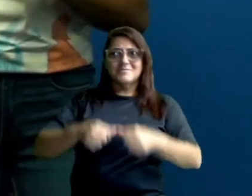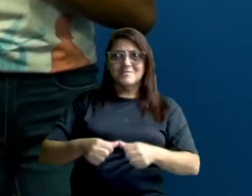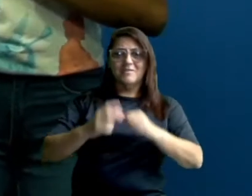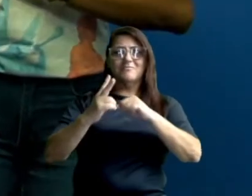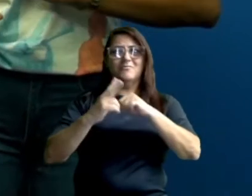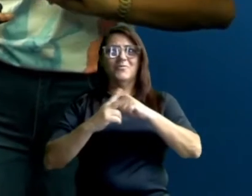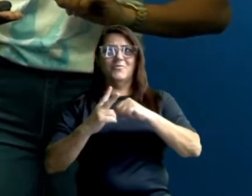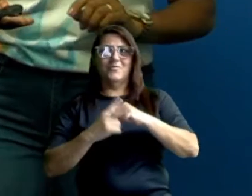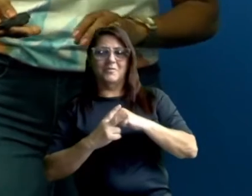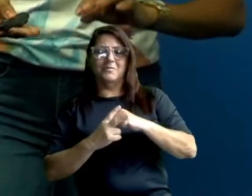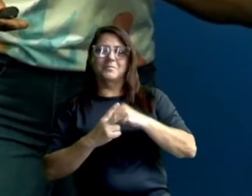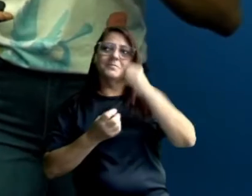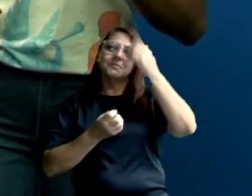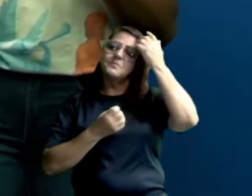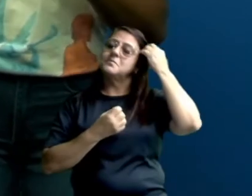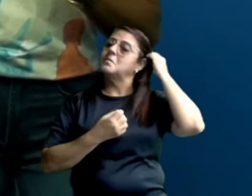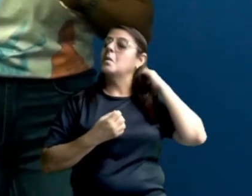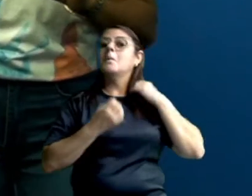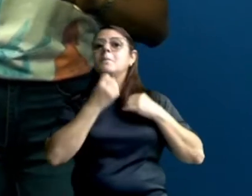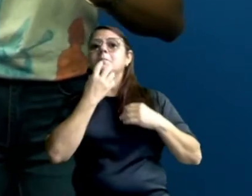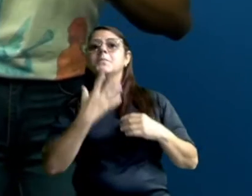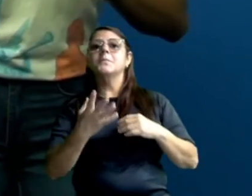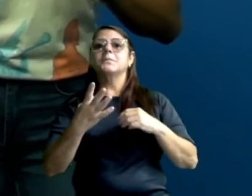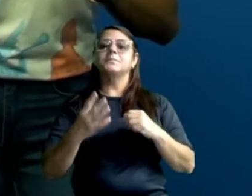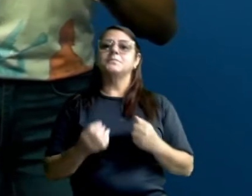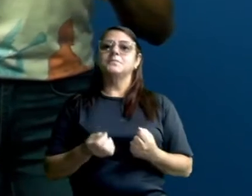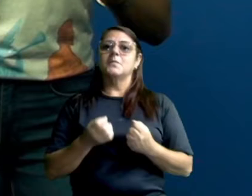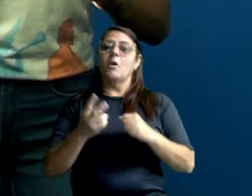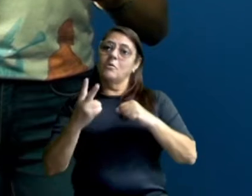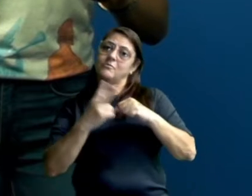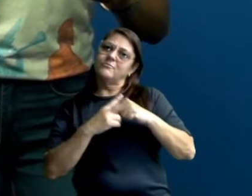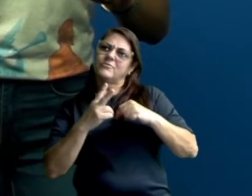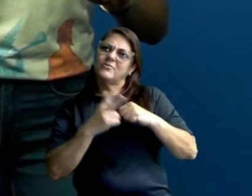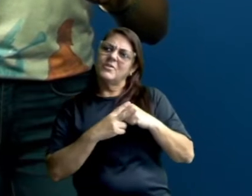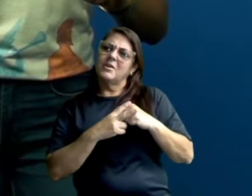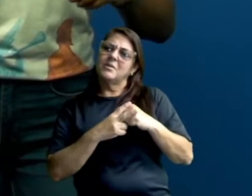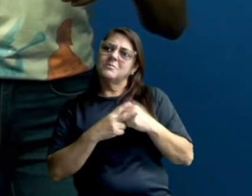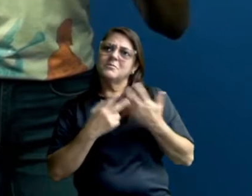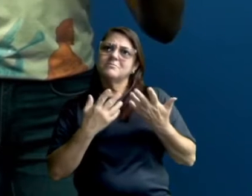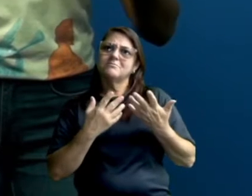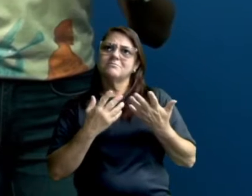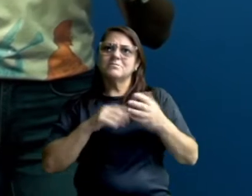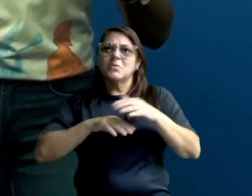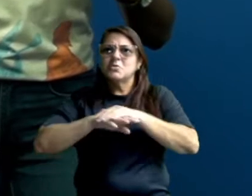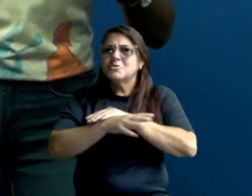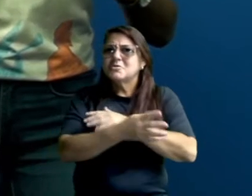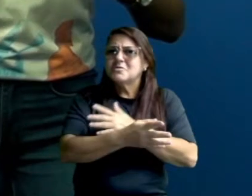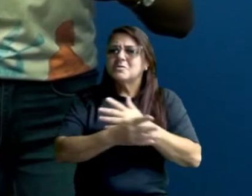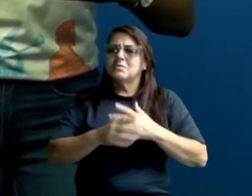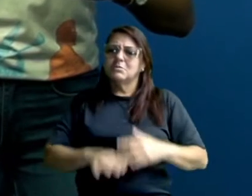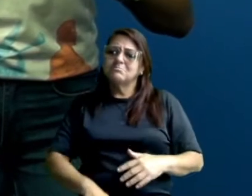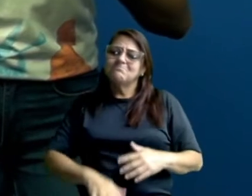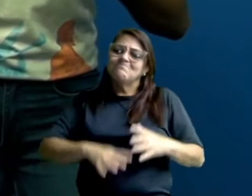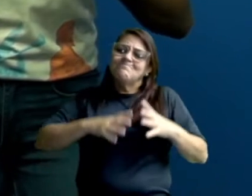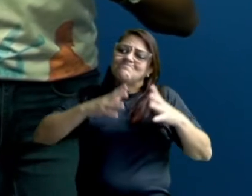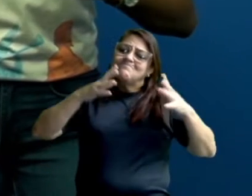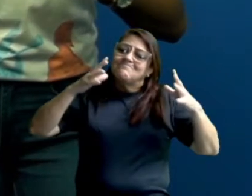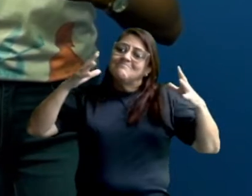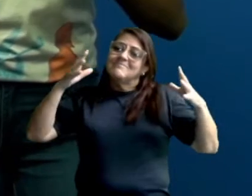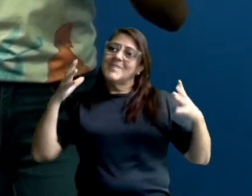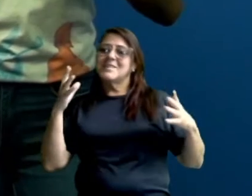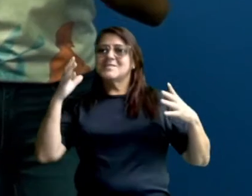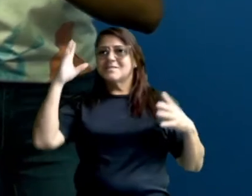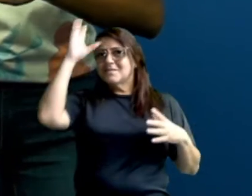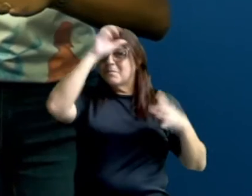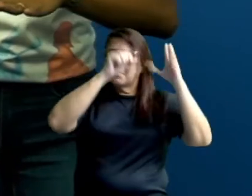Certinho? Bom, esse verbo é um verbo que a gente costuma dizer que a gente cresce e continua